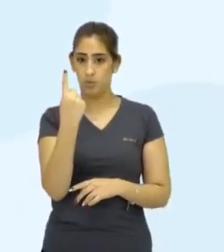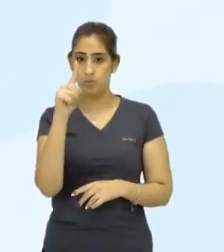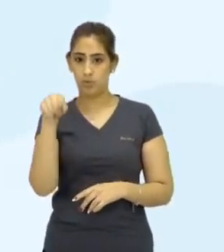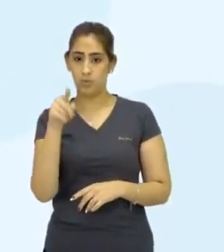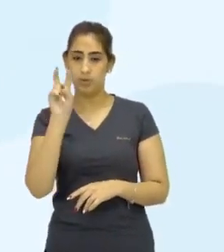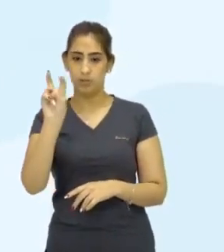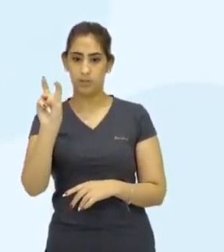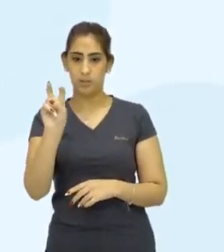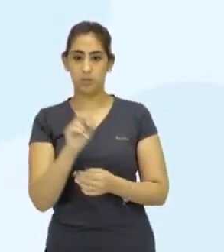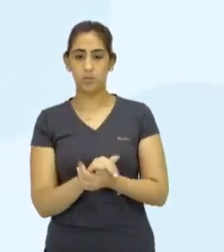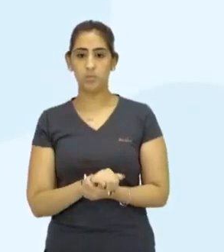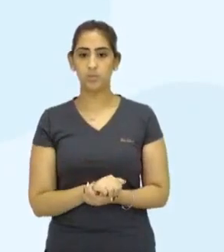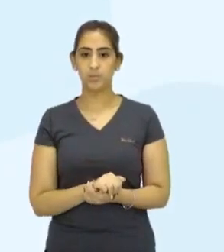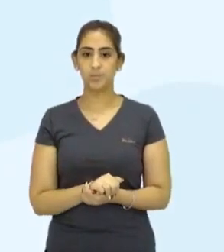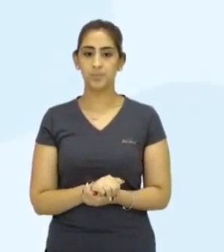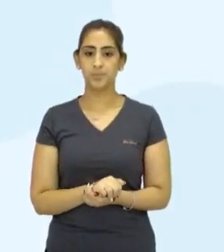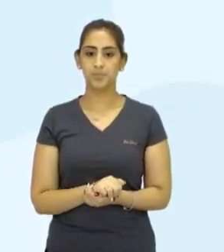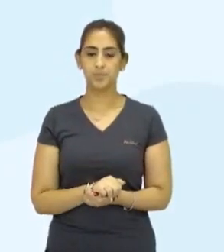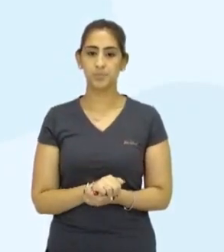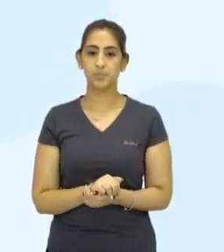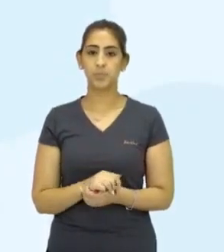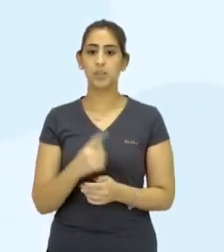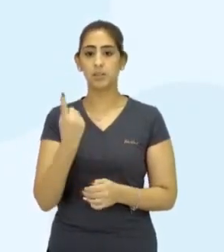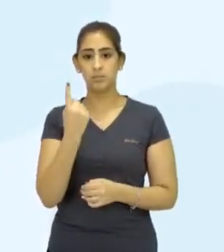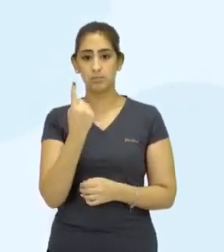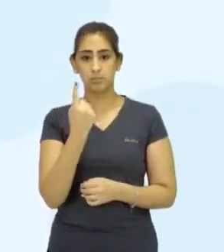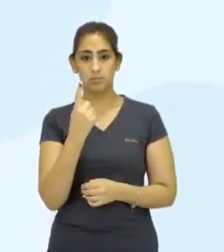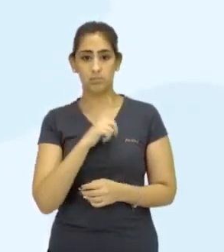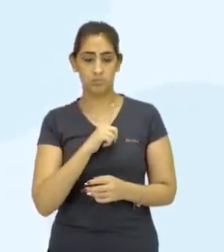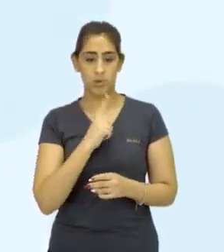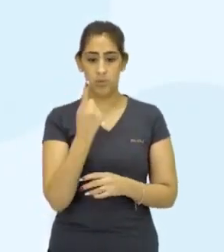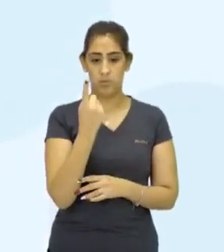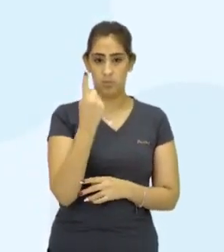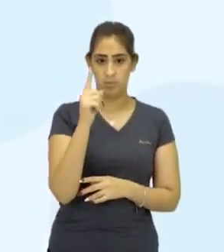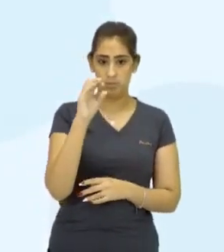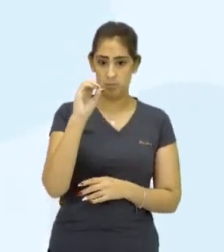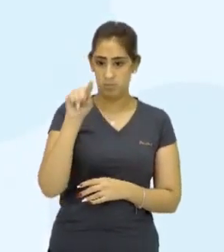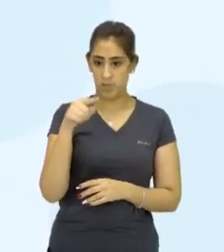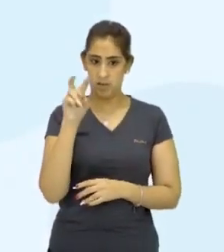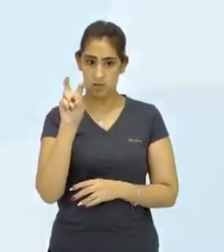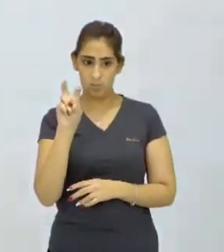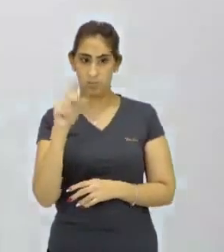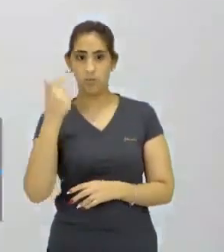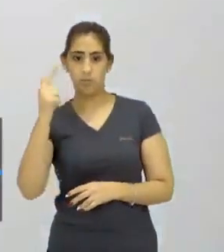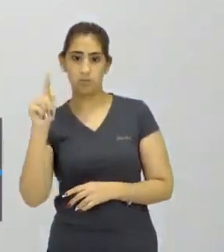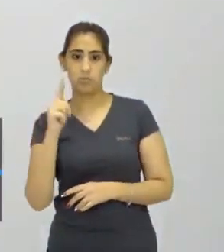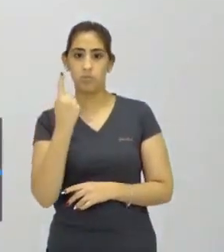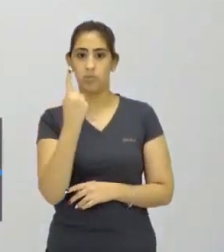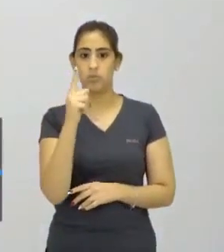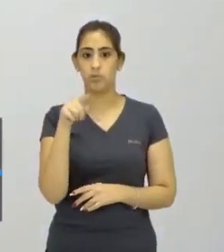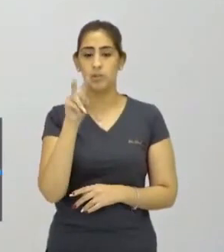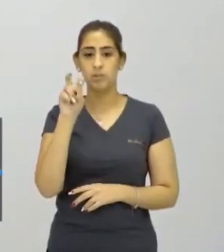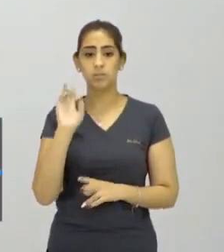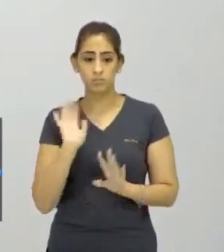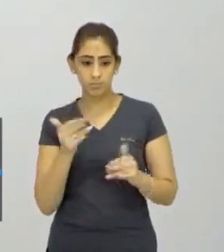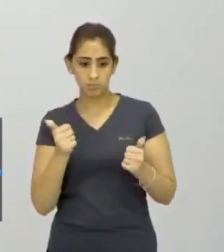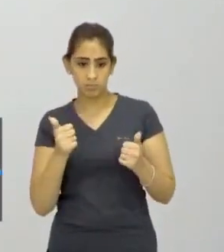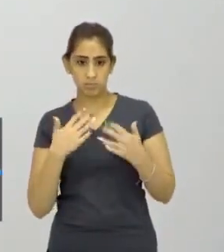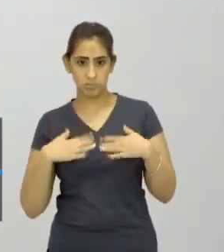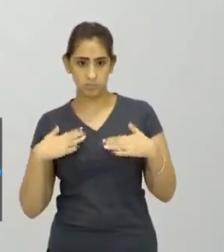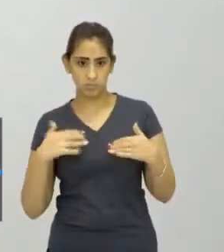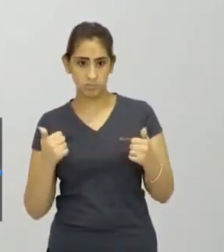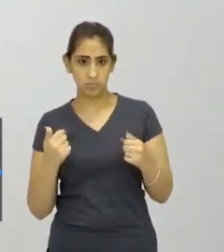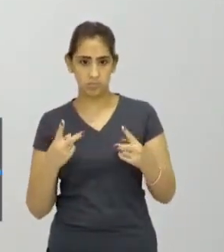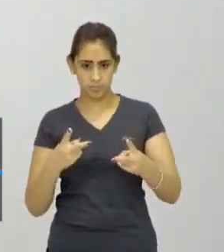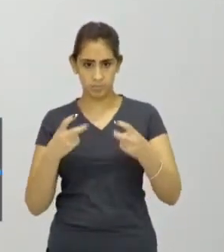então a primeira taxa deu meio e a segunda deu 1,5. Tá bom, legal, já deu diferente, já percebi isso. Tudo bem? Vamos fazer